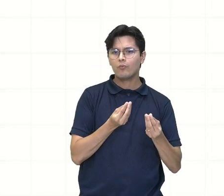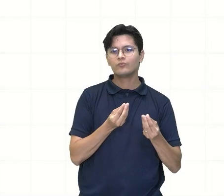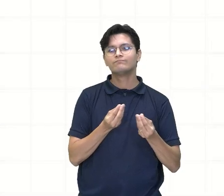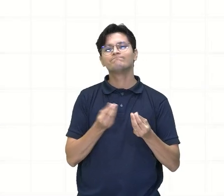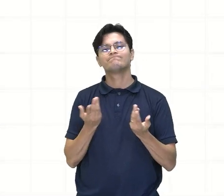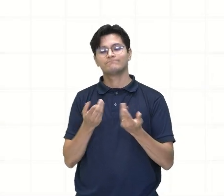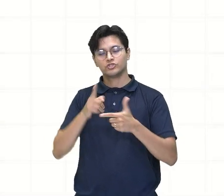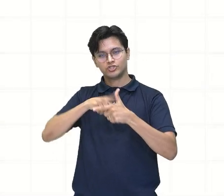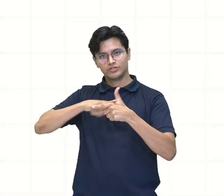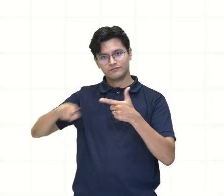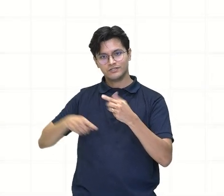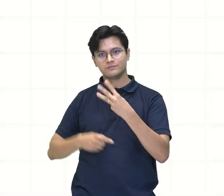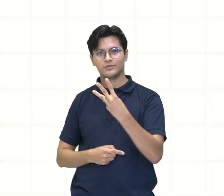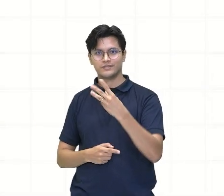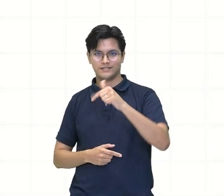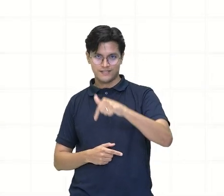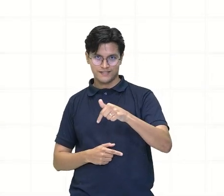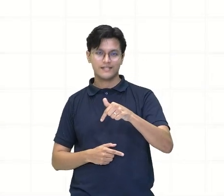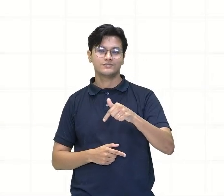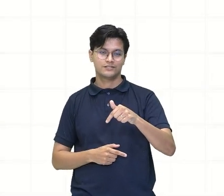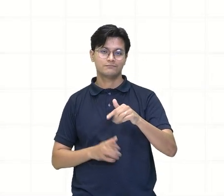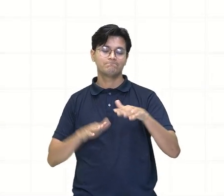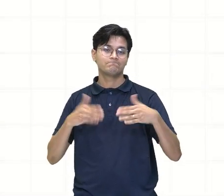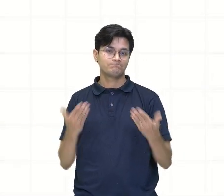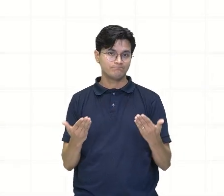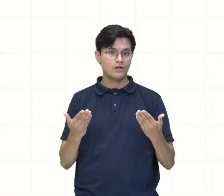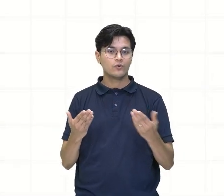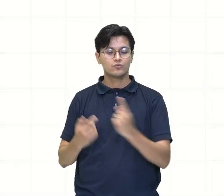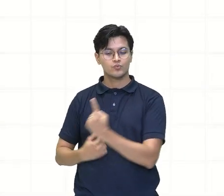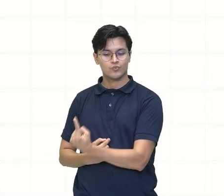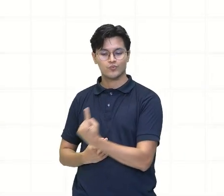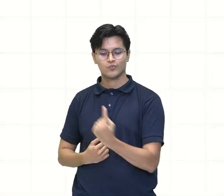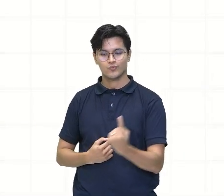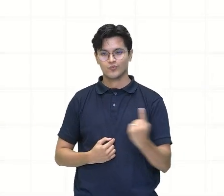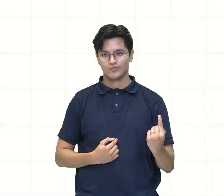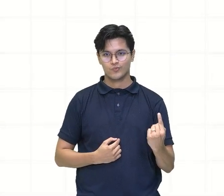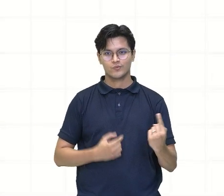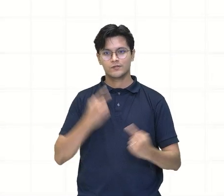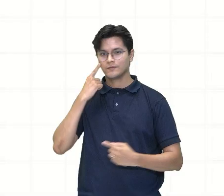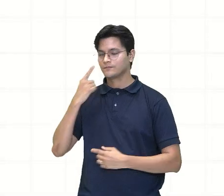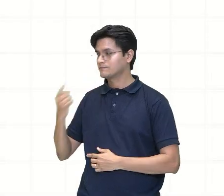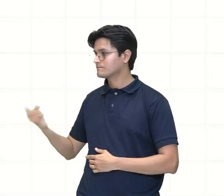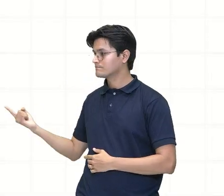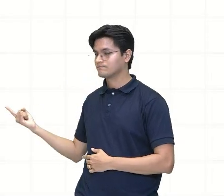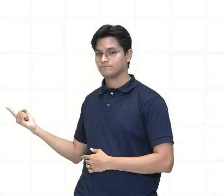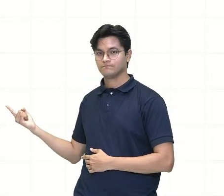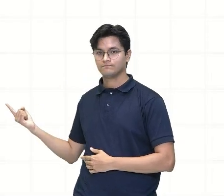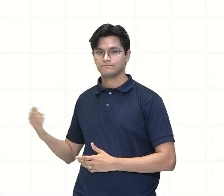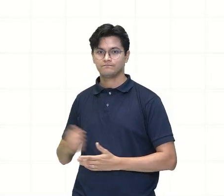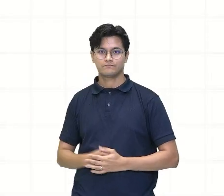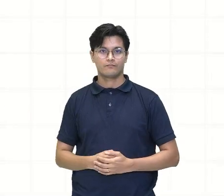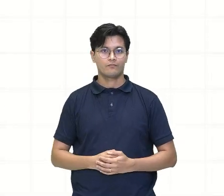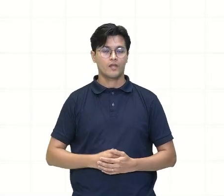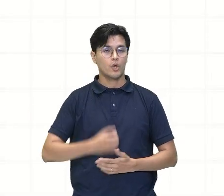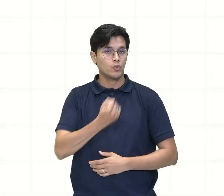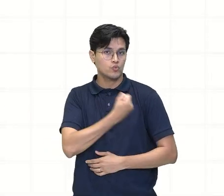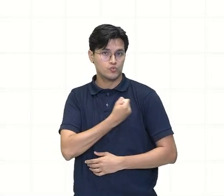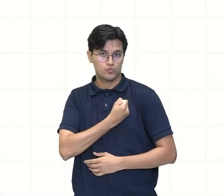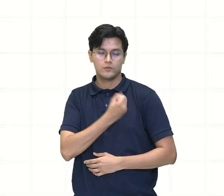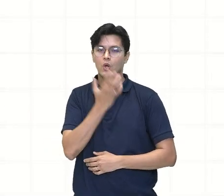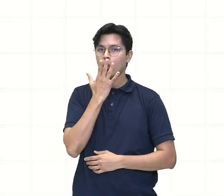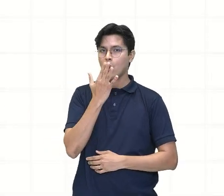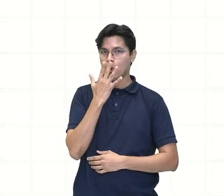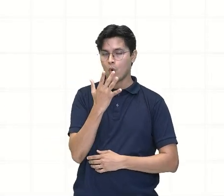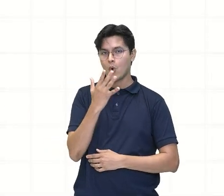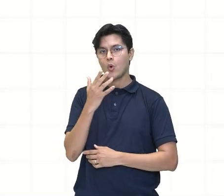Agora sim, professor, por que o senhor colocou vermelho e azul? Lembre que os números que estão em vermelho são aqueles que